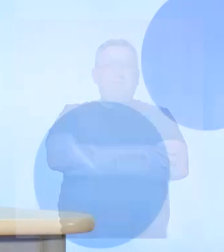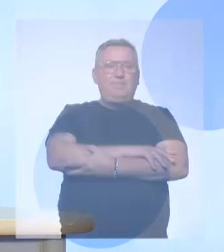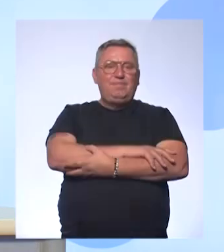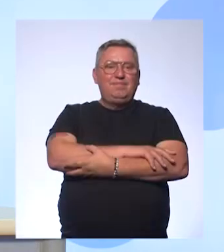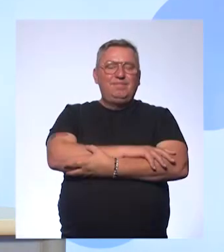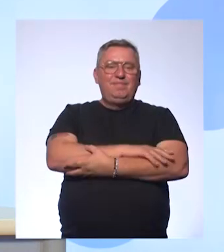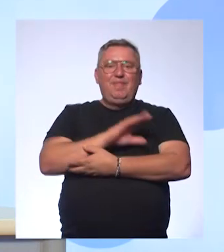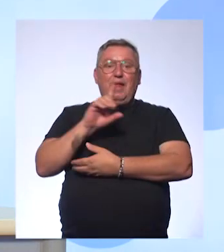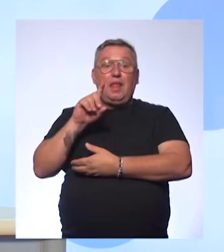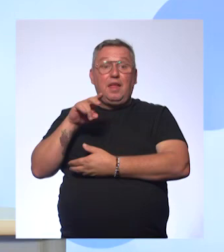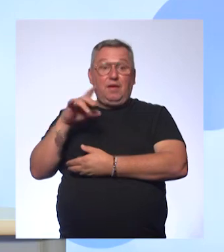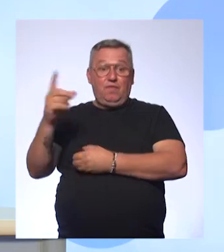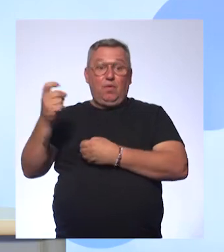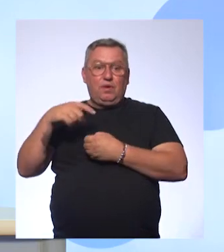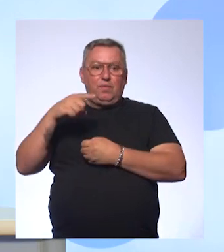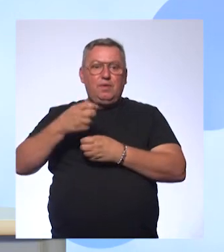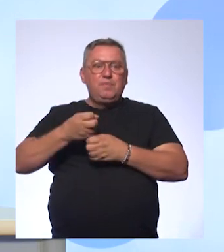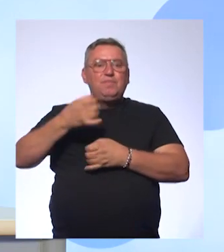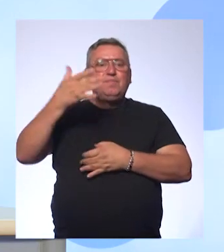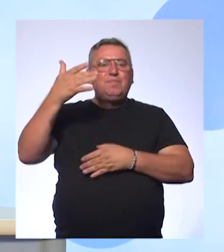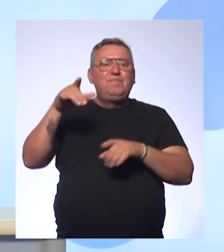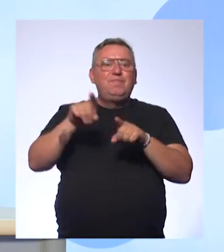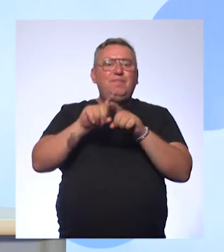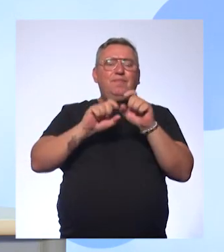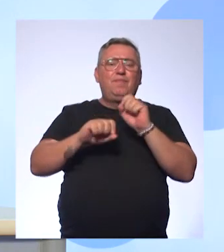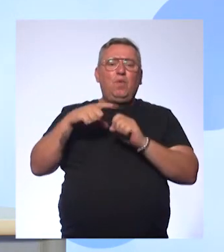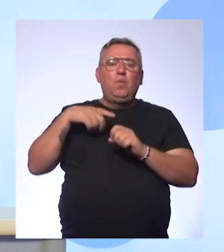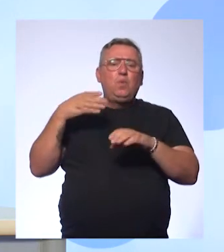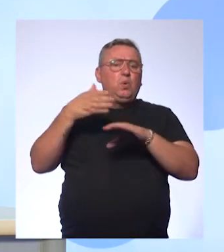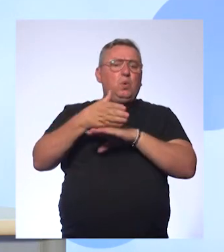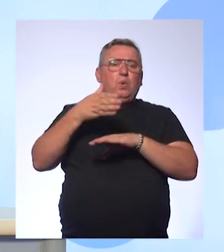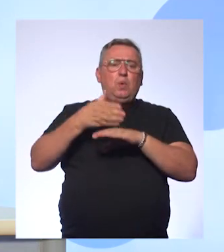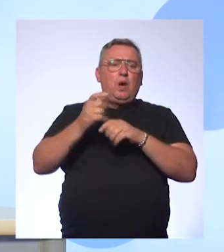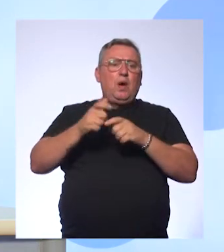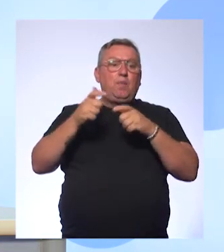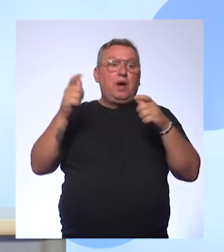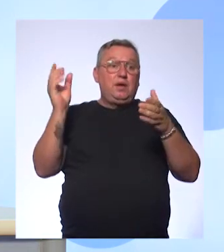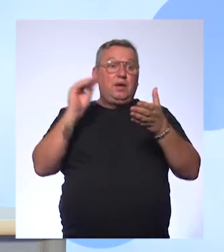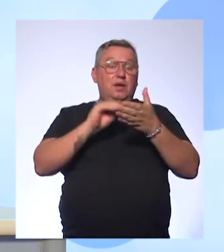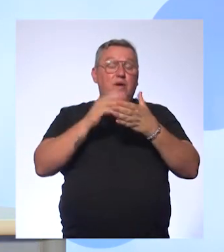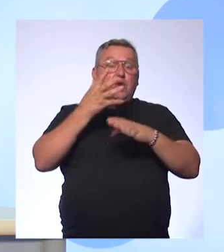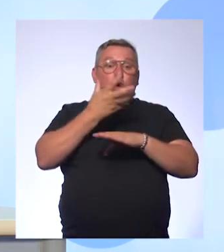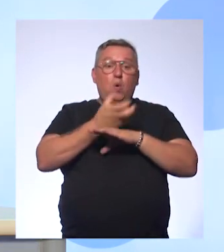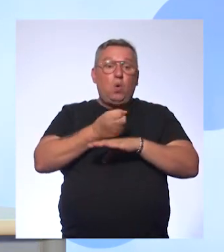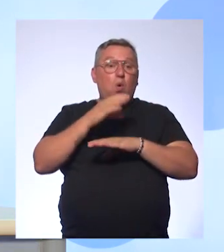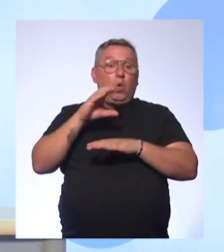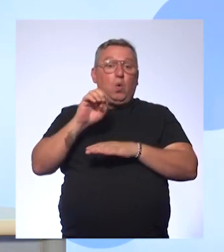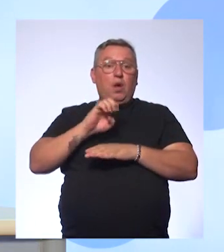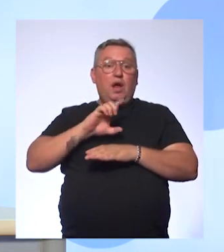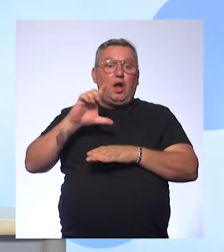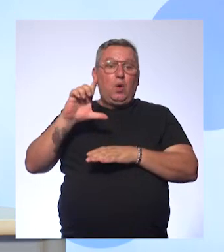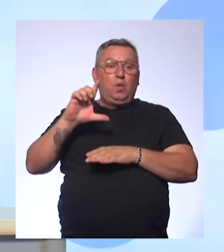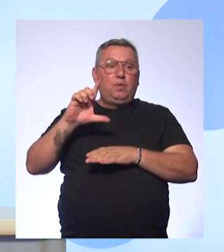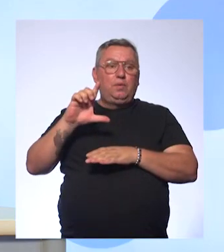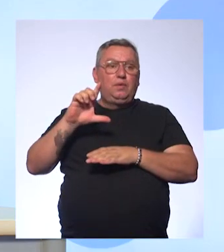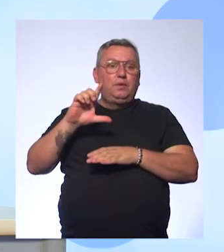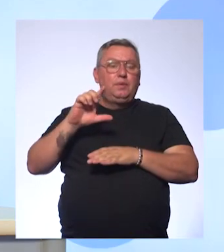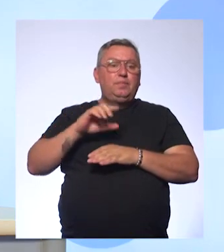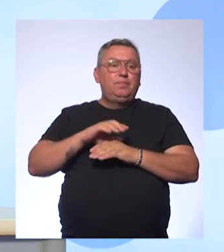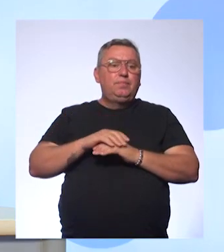Oi, Dani, voltando aqui no chat, né? Ó, bastante interação. A grande maioria colocou assim: esponja, coral,